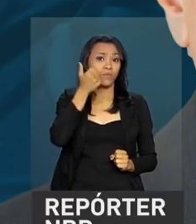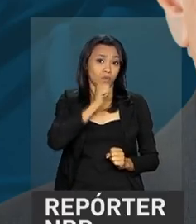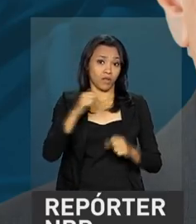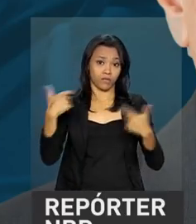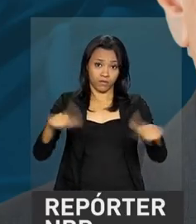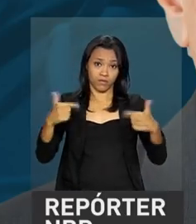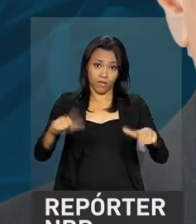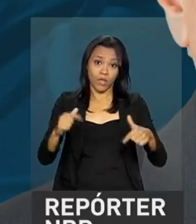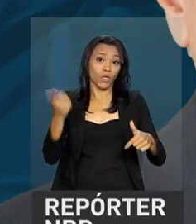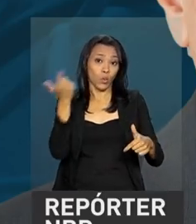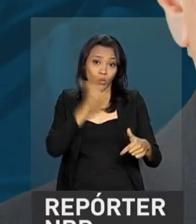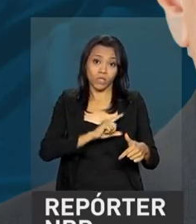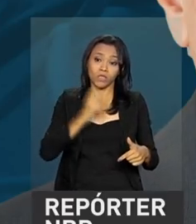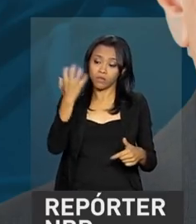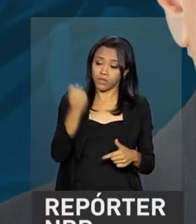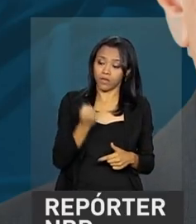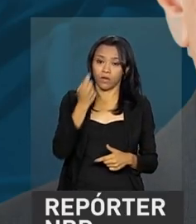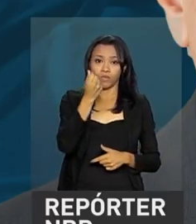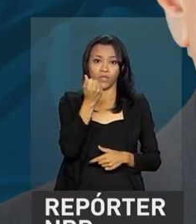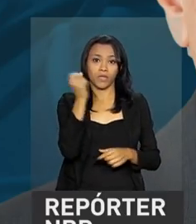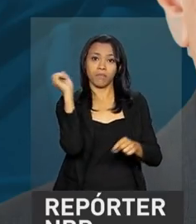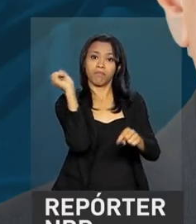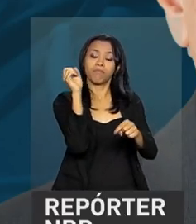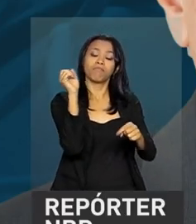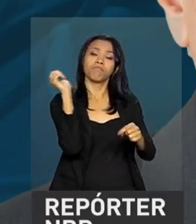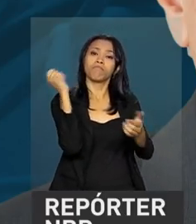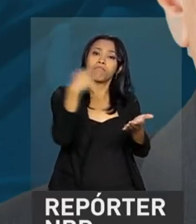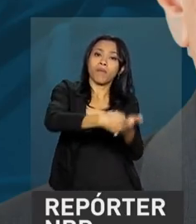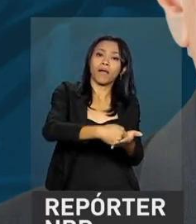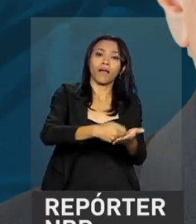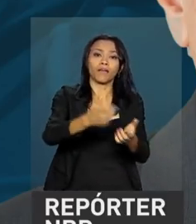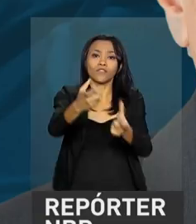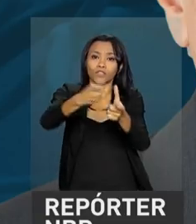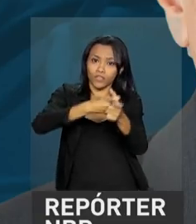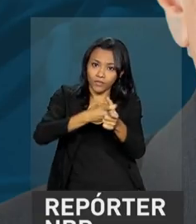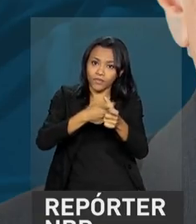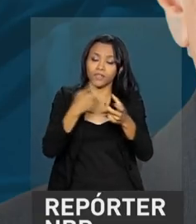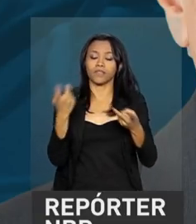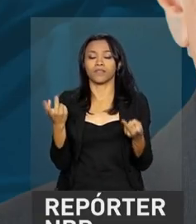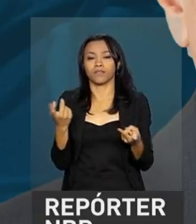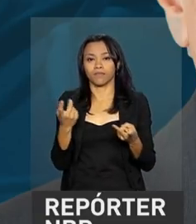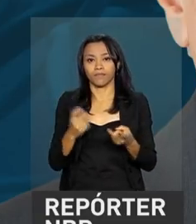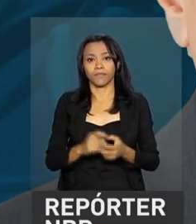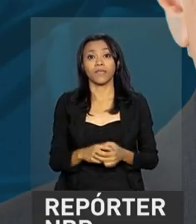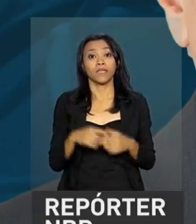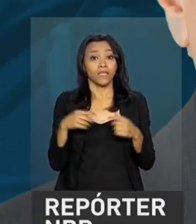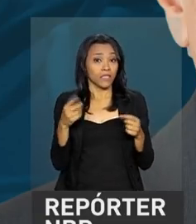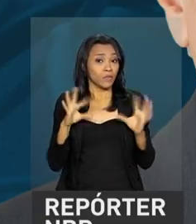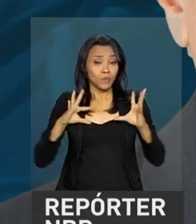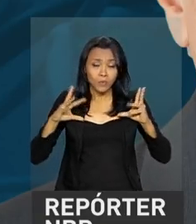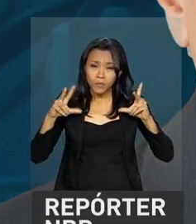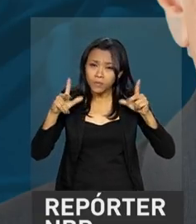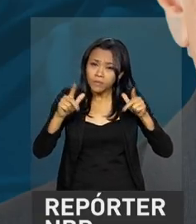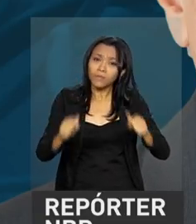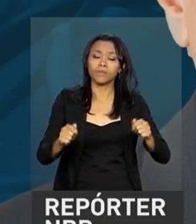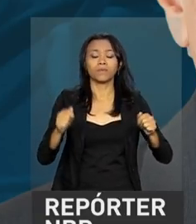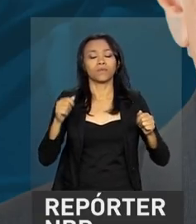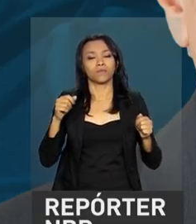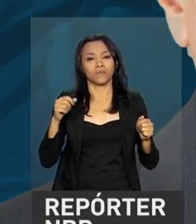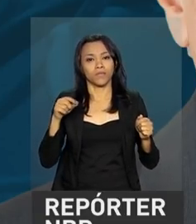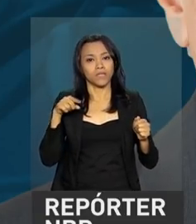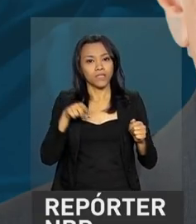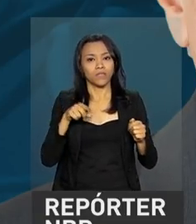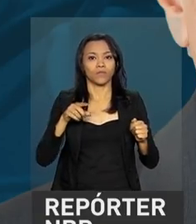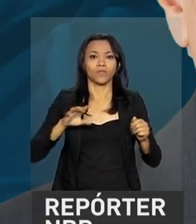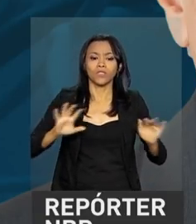puderam pagar suas dívidas como foi o caso da ida que nós acabamos de ouvir a pouco e tudo isso estimulou a